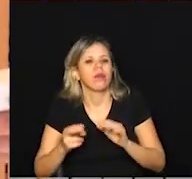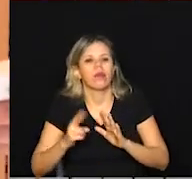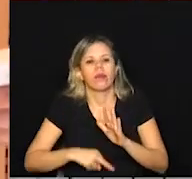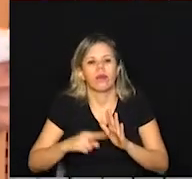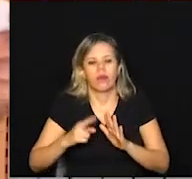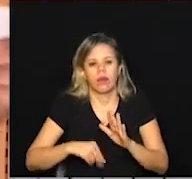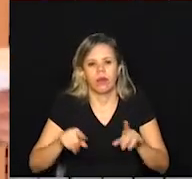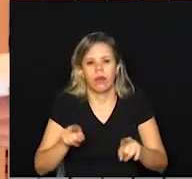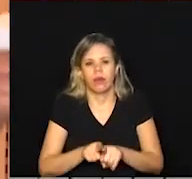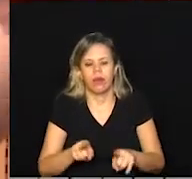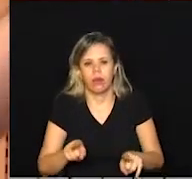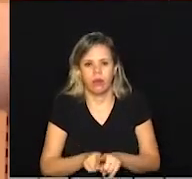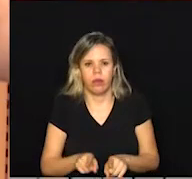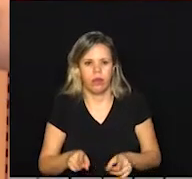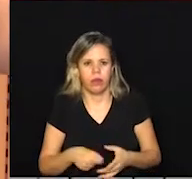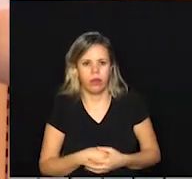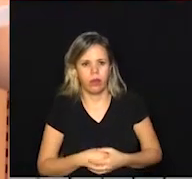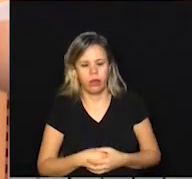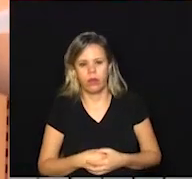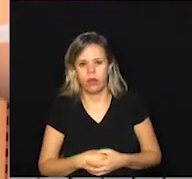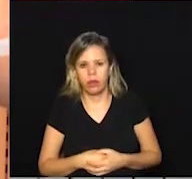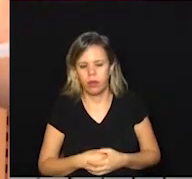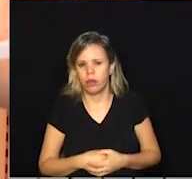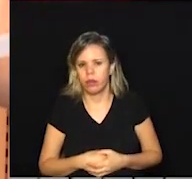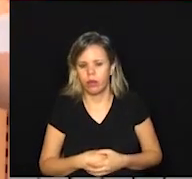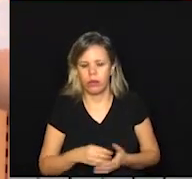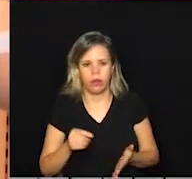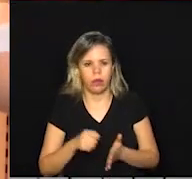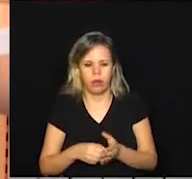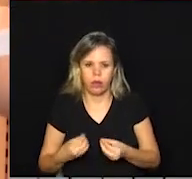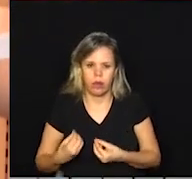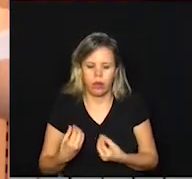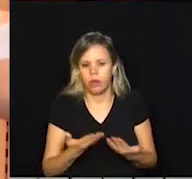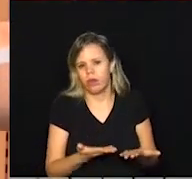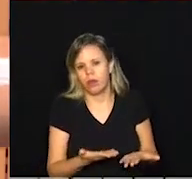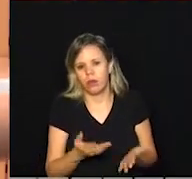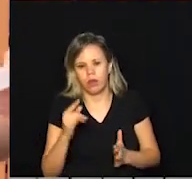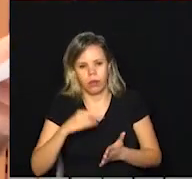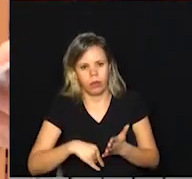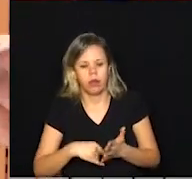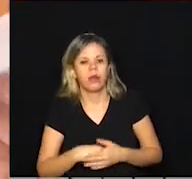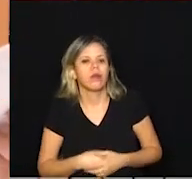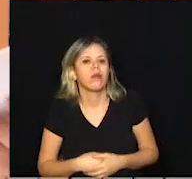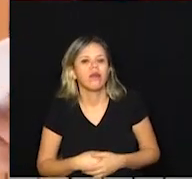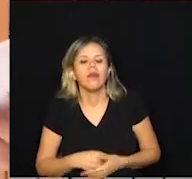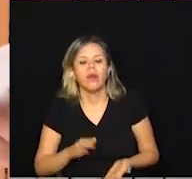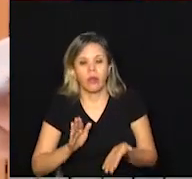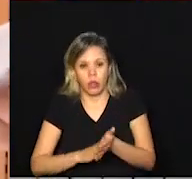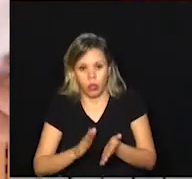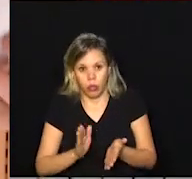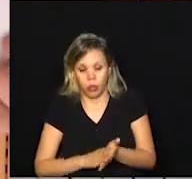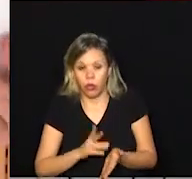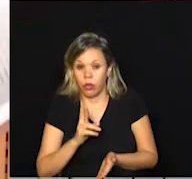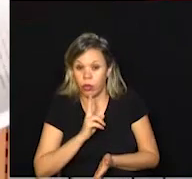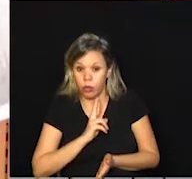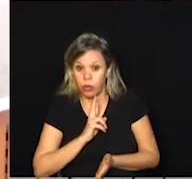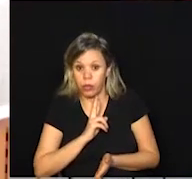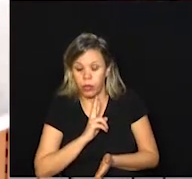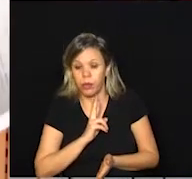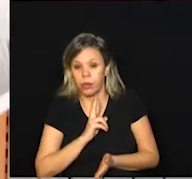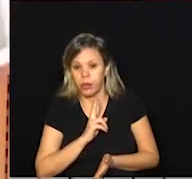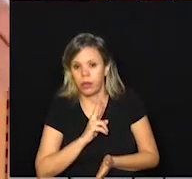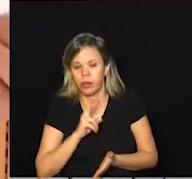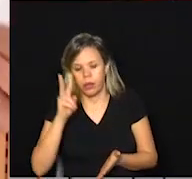requerimento também o reencaminhando esse documento e cobrando respostas